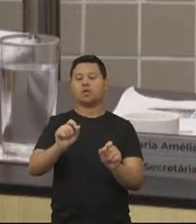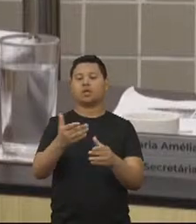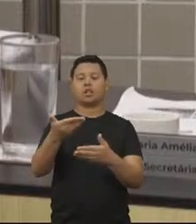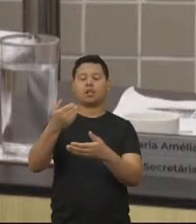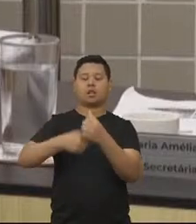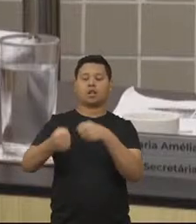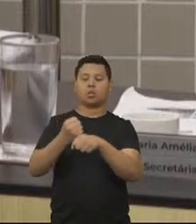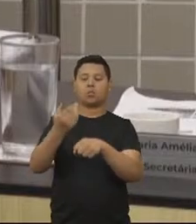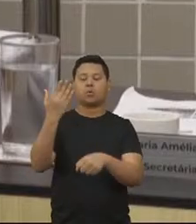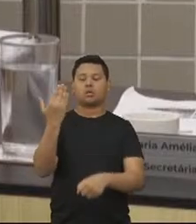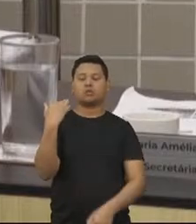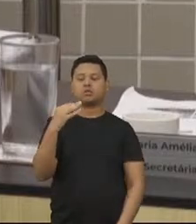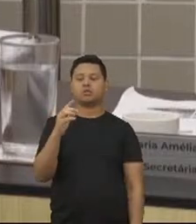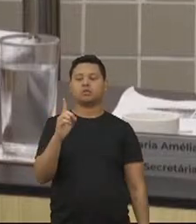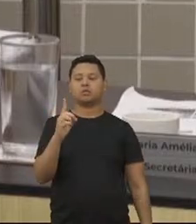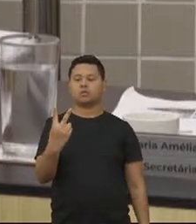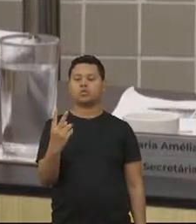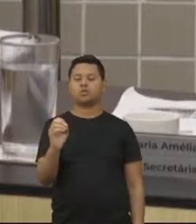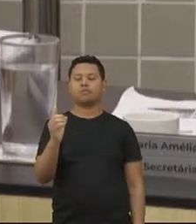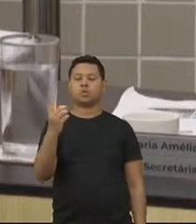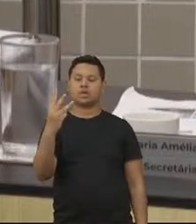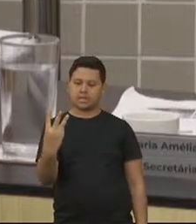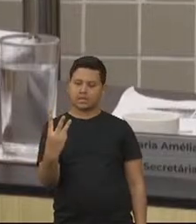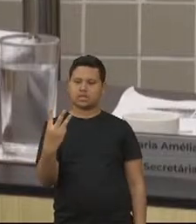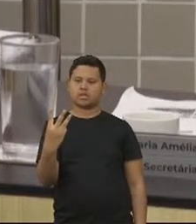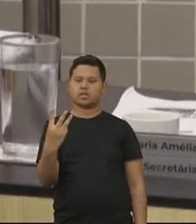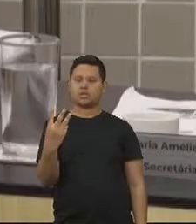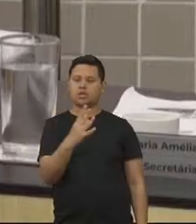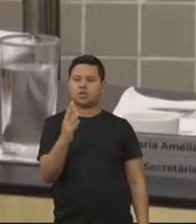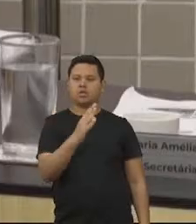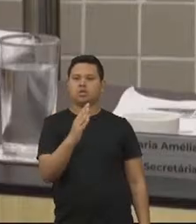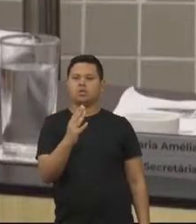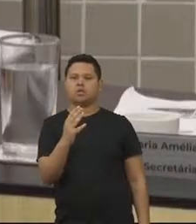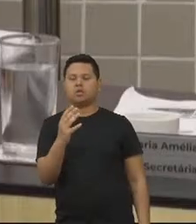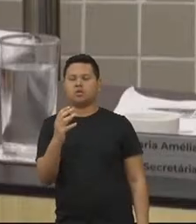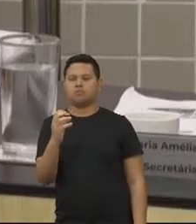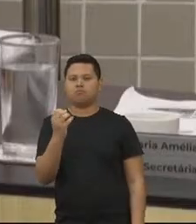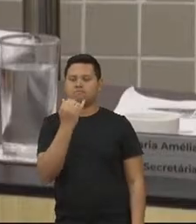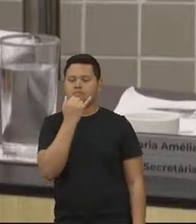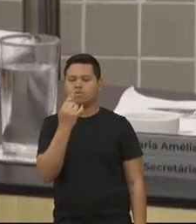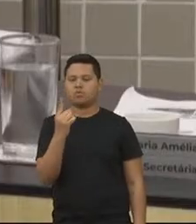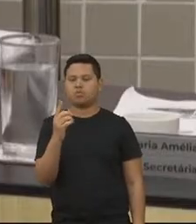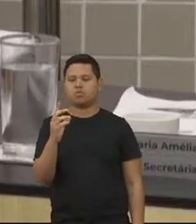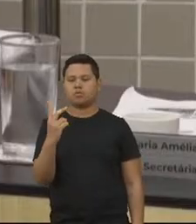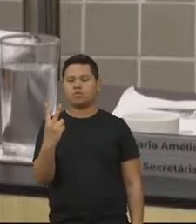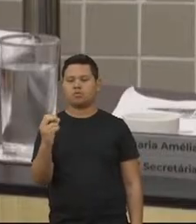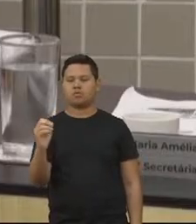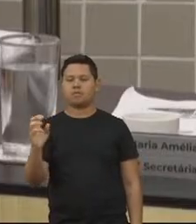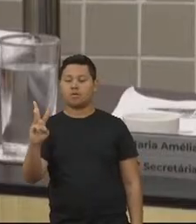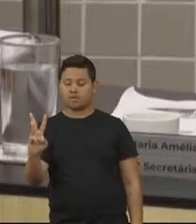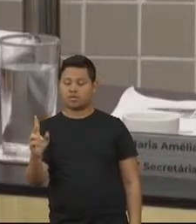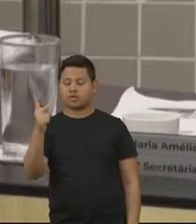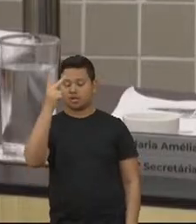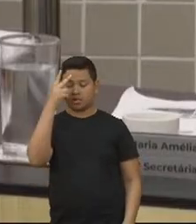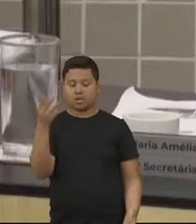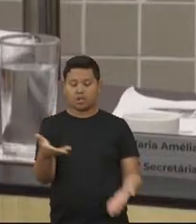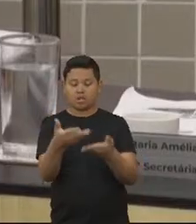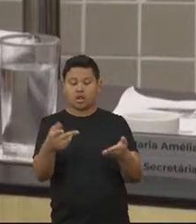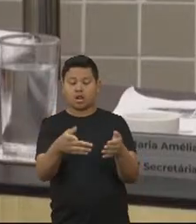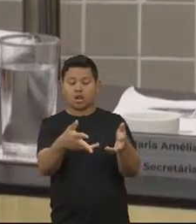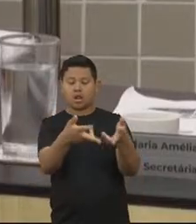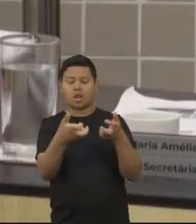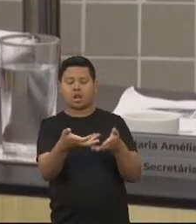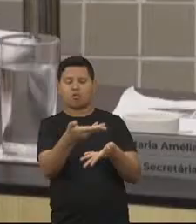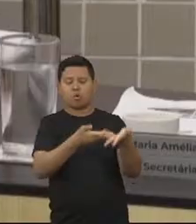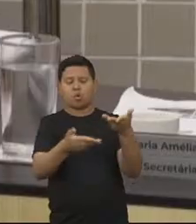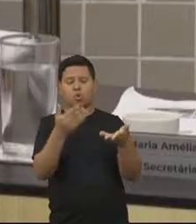2003, instituído em 2003, o programa Câmara Jovem tem como objetivo despertar à juventude o interesse pela política